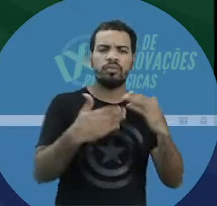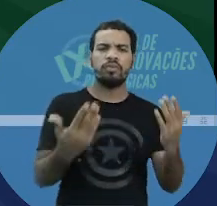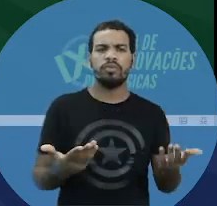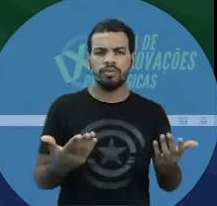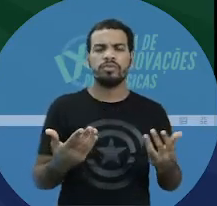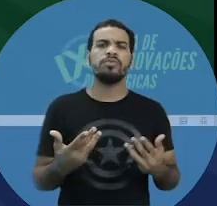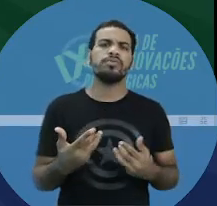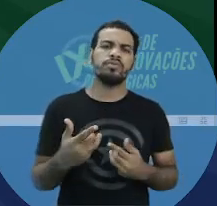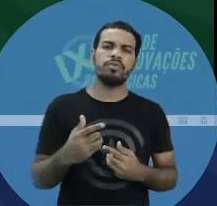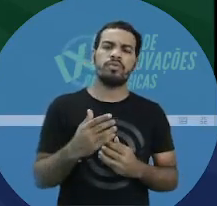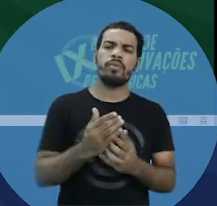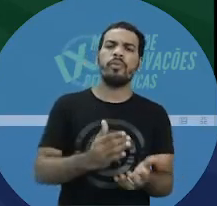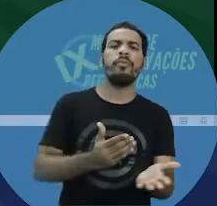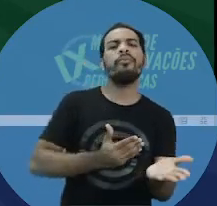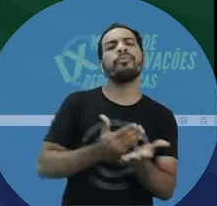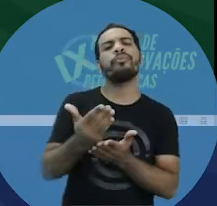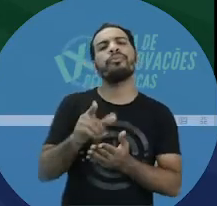querer,